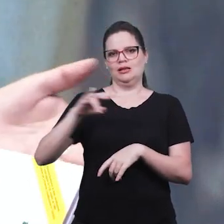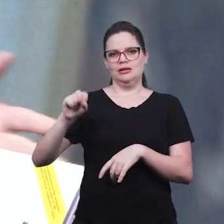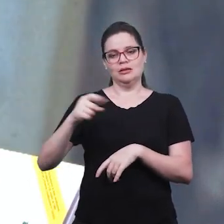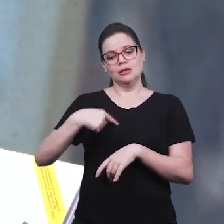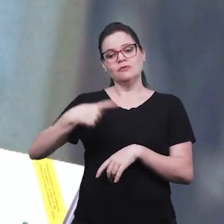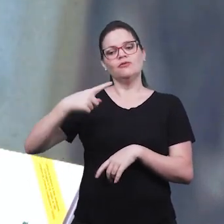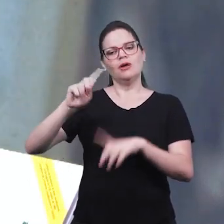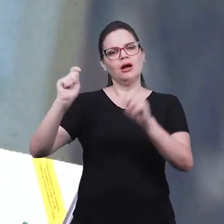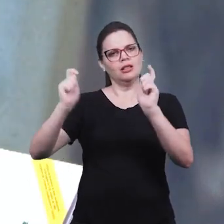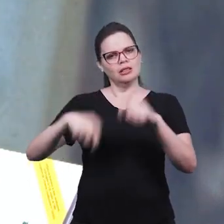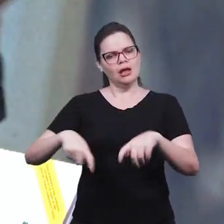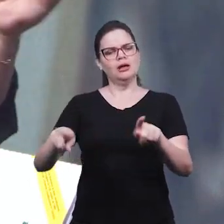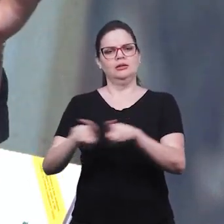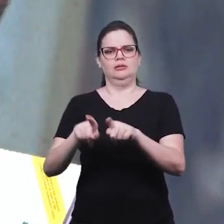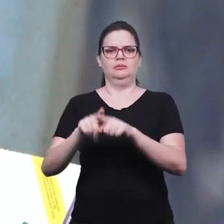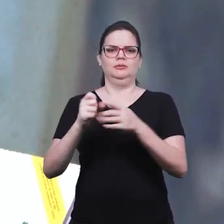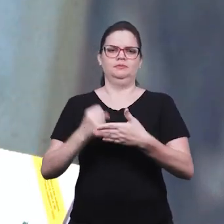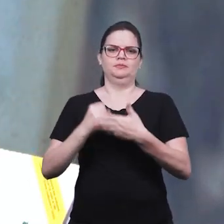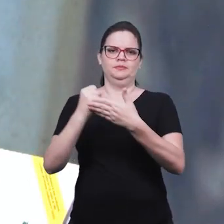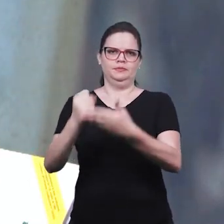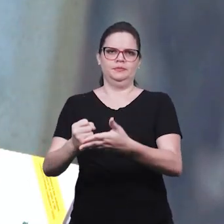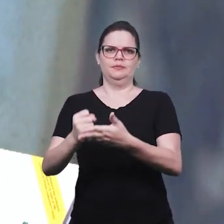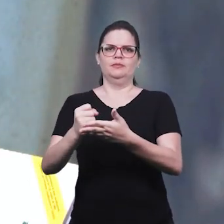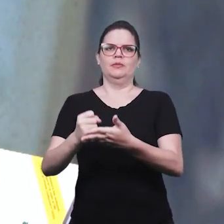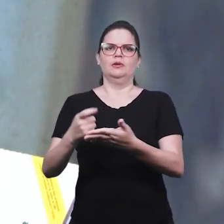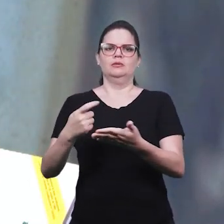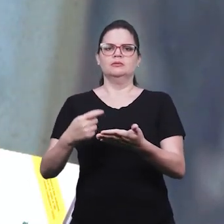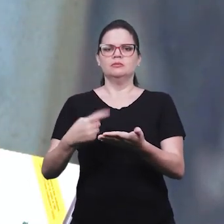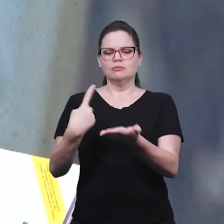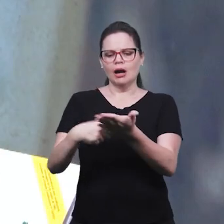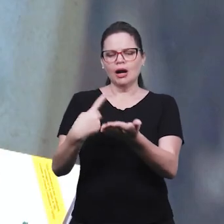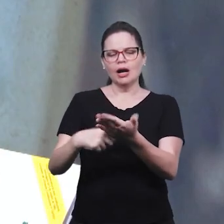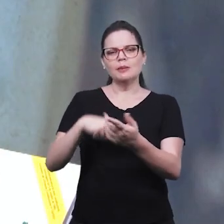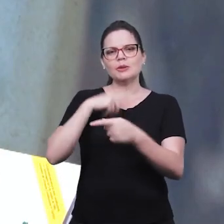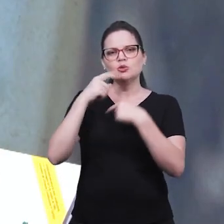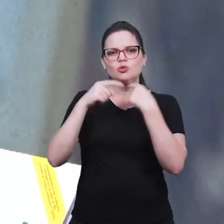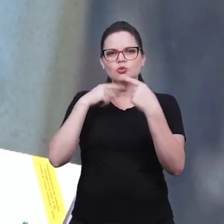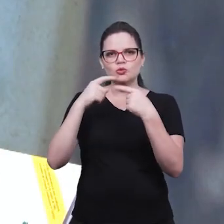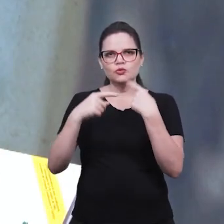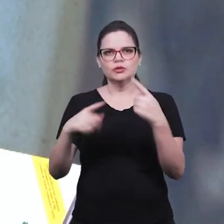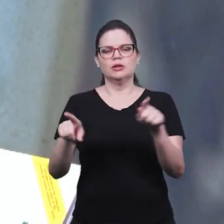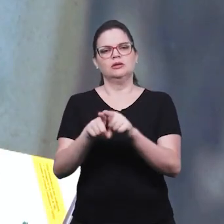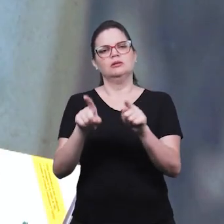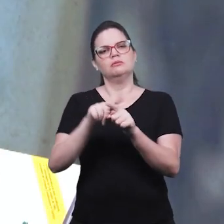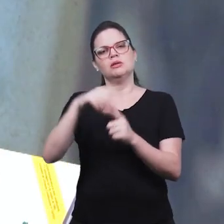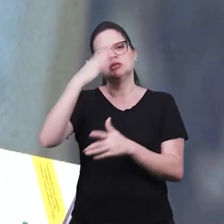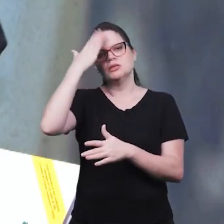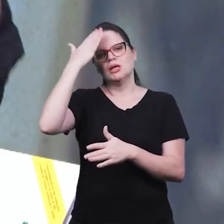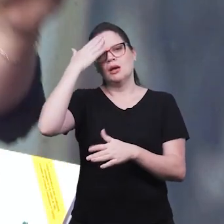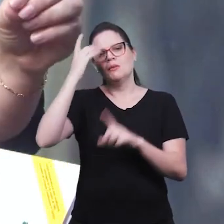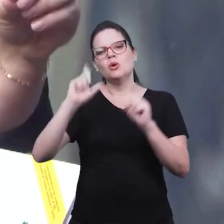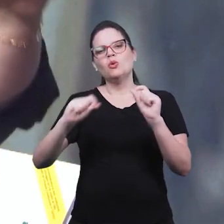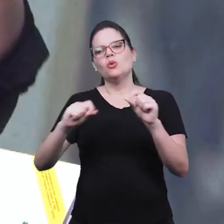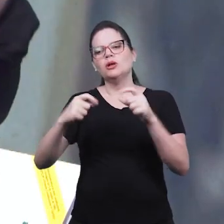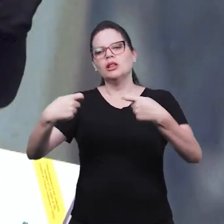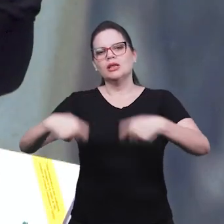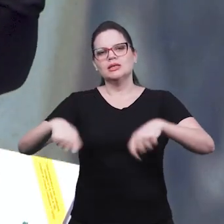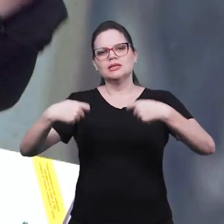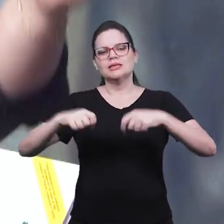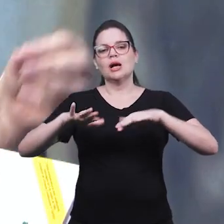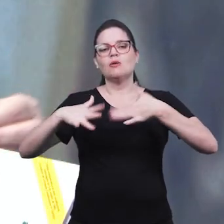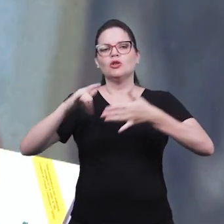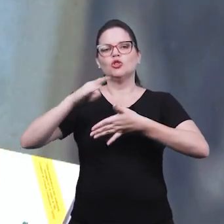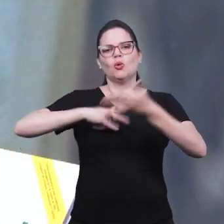no INSS, que você também tem essa questão de agendar para poder tirar dúvidas. E também para poder saber o que